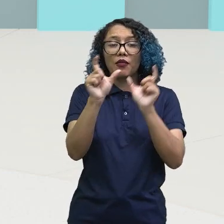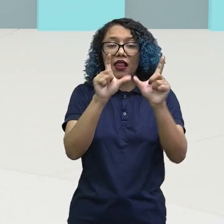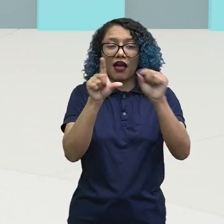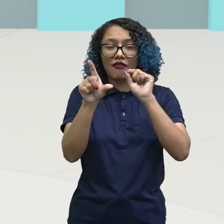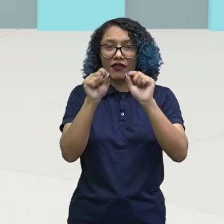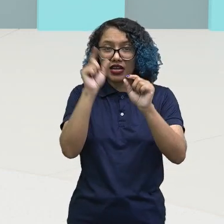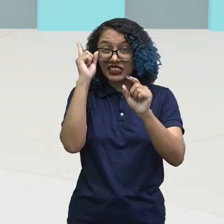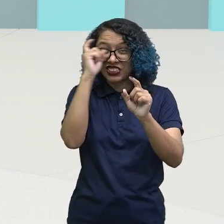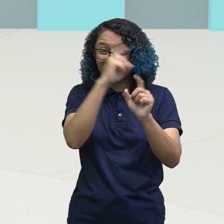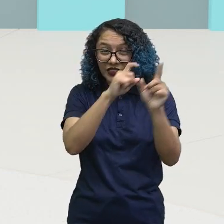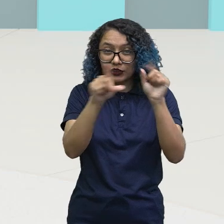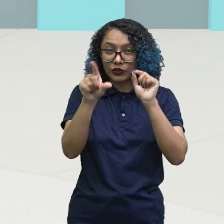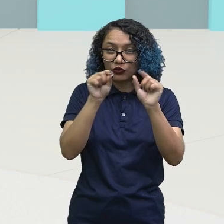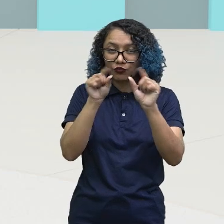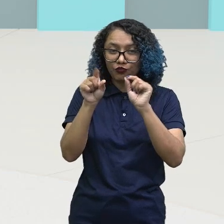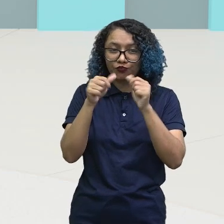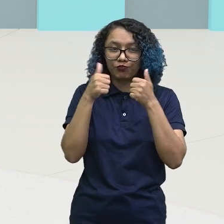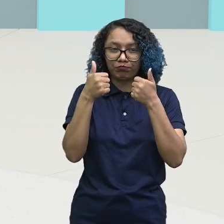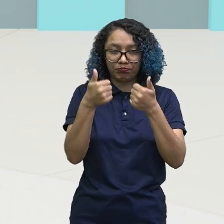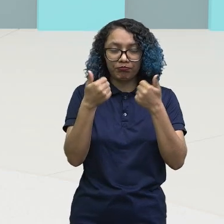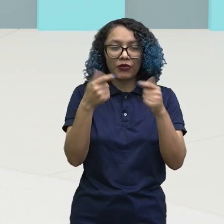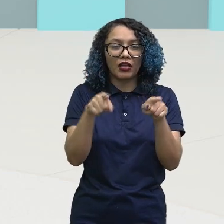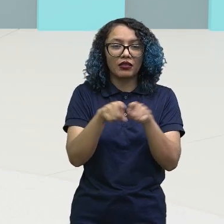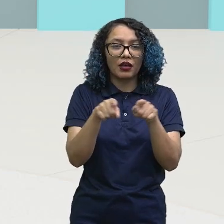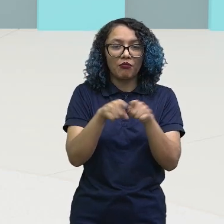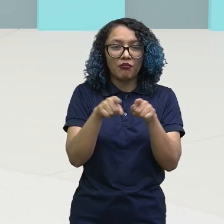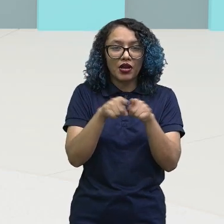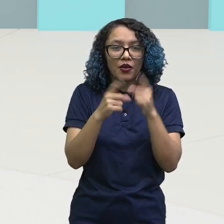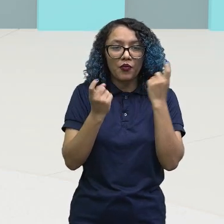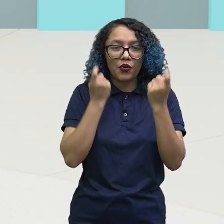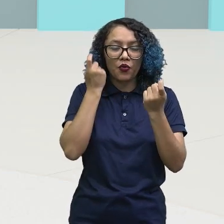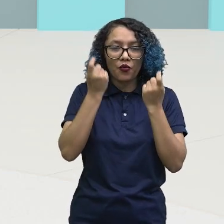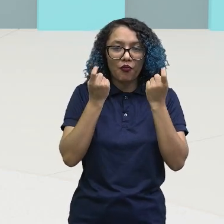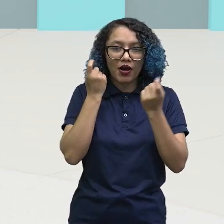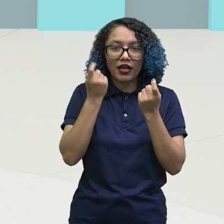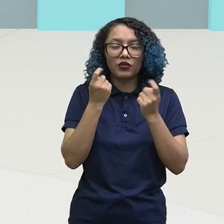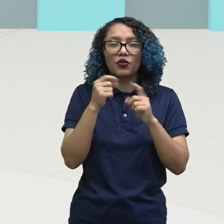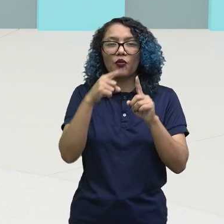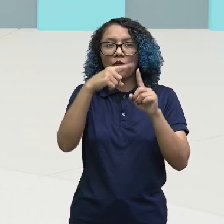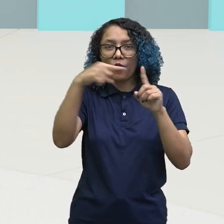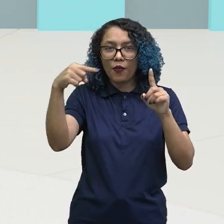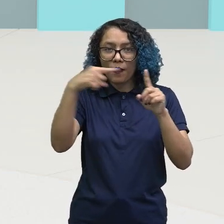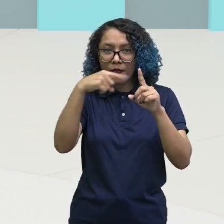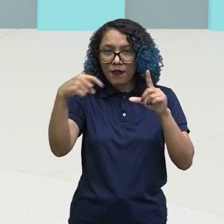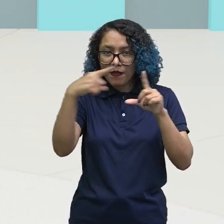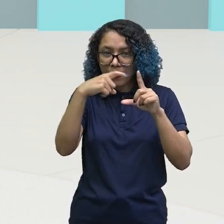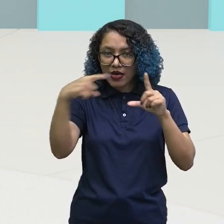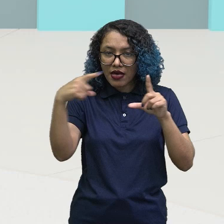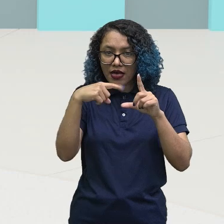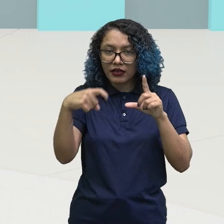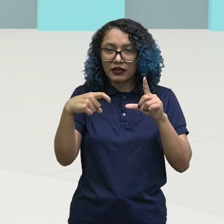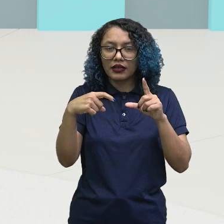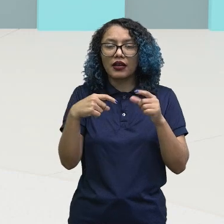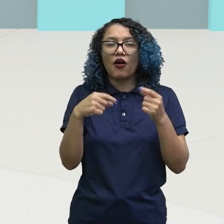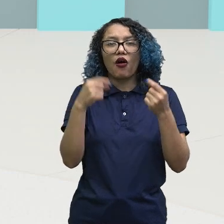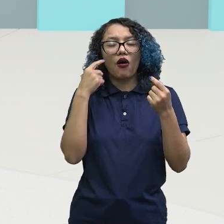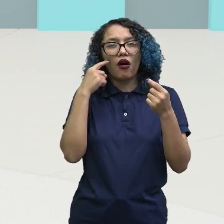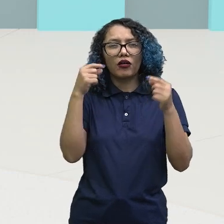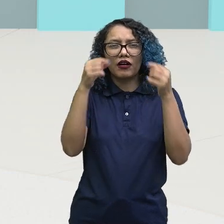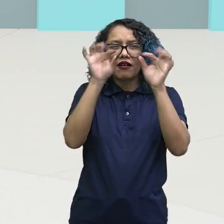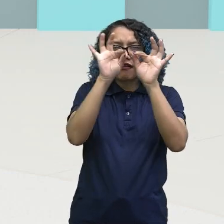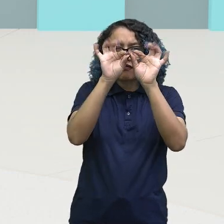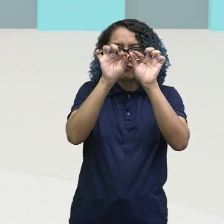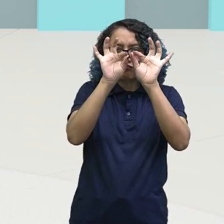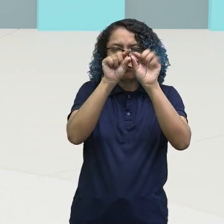bom? Vamos também ter a preocupação com a métrica. Nossa, este verso tem que combinar com este verso.